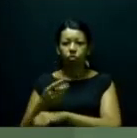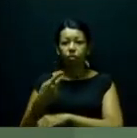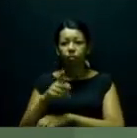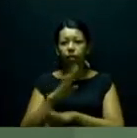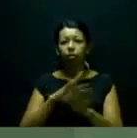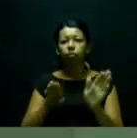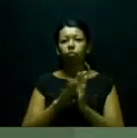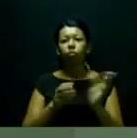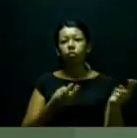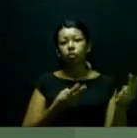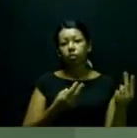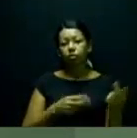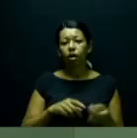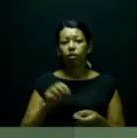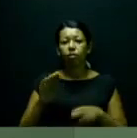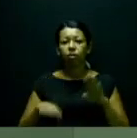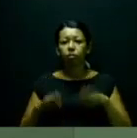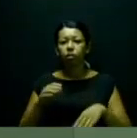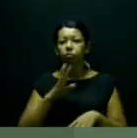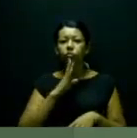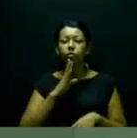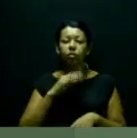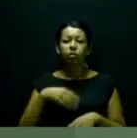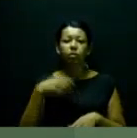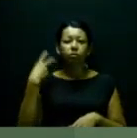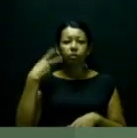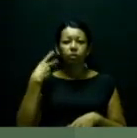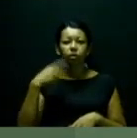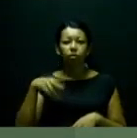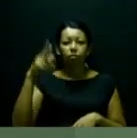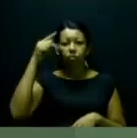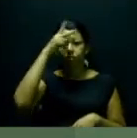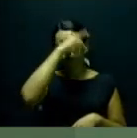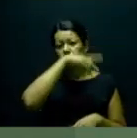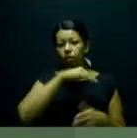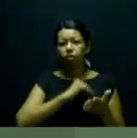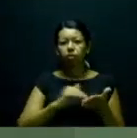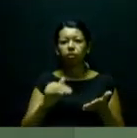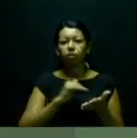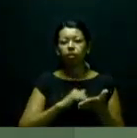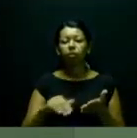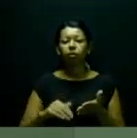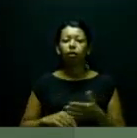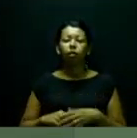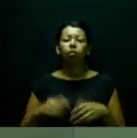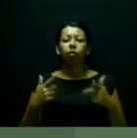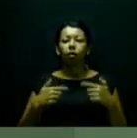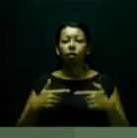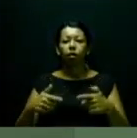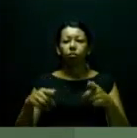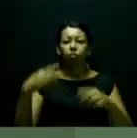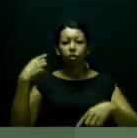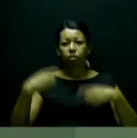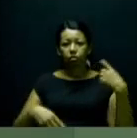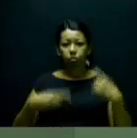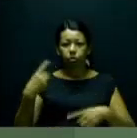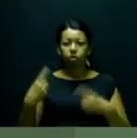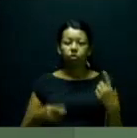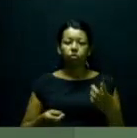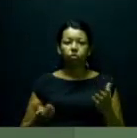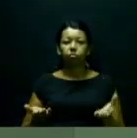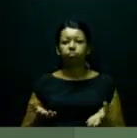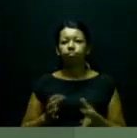de se conhecer vereador, prefeito, secretário, ou seja lá quem for. Essa tem que ser a luta da classe política.